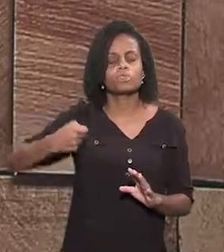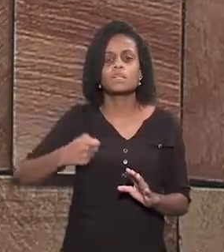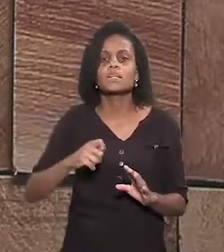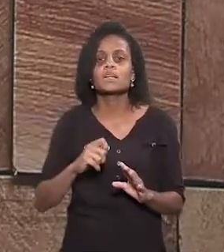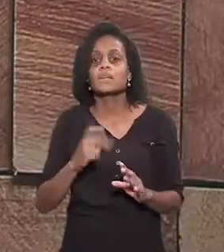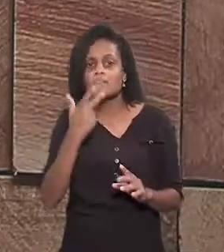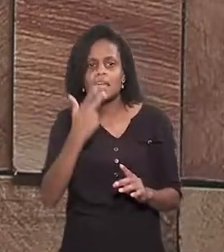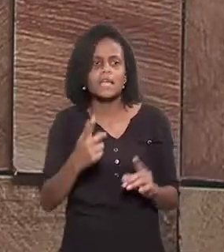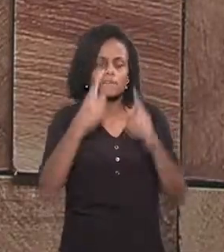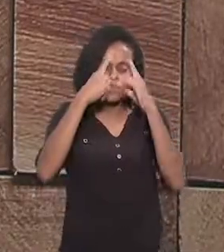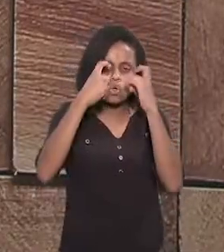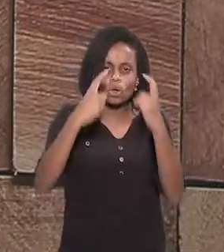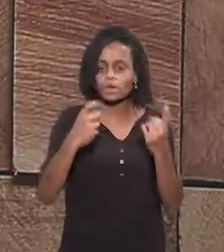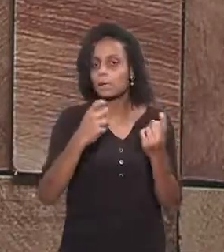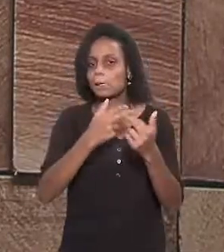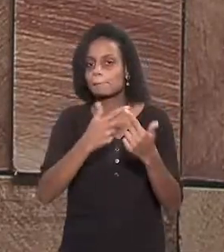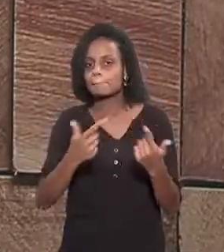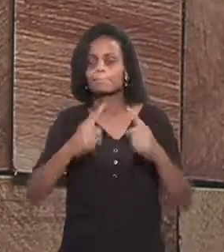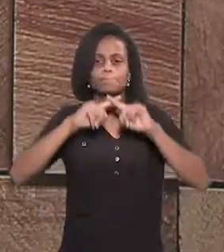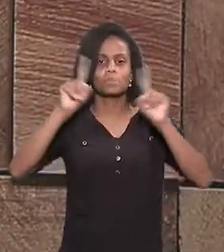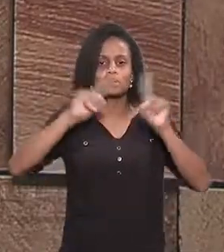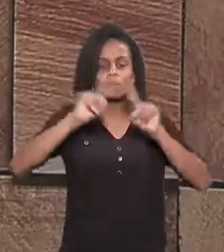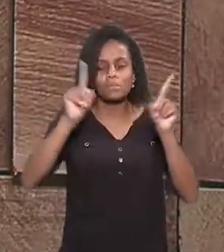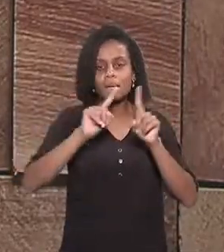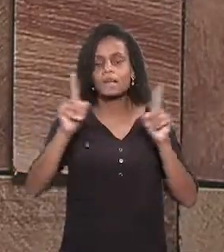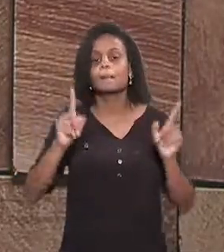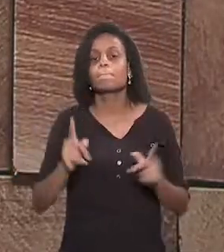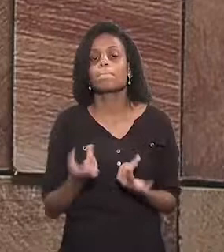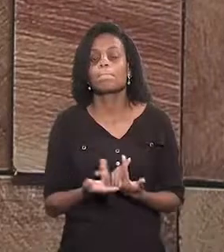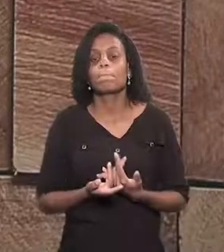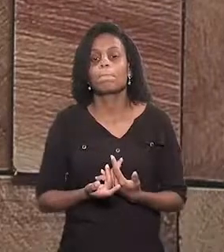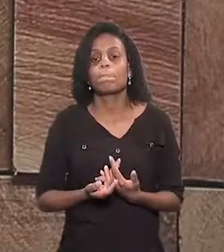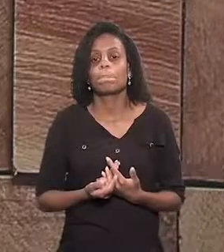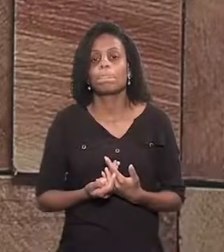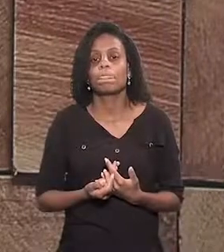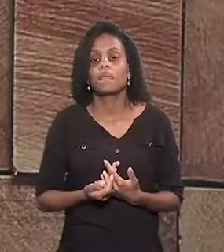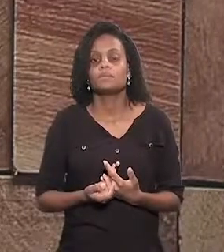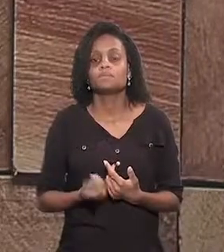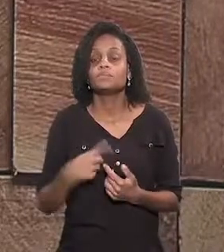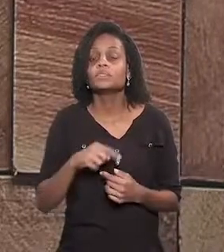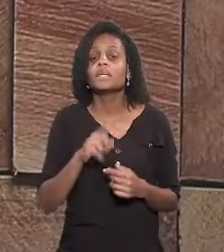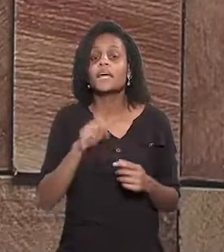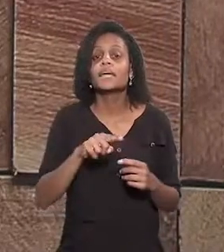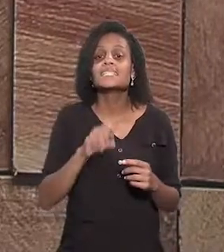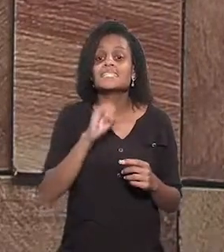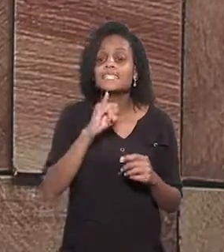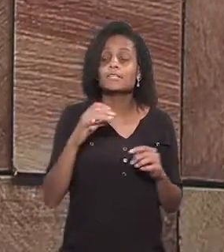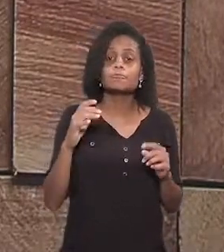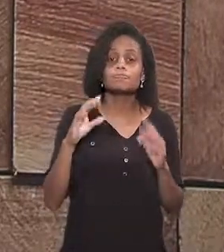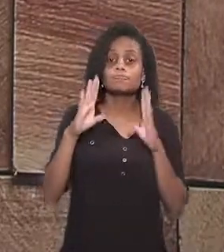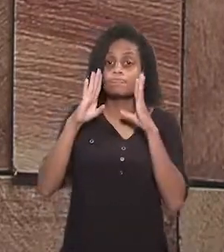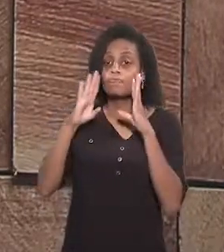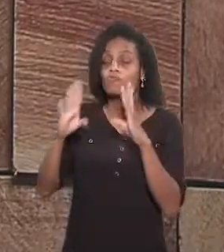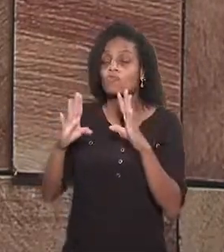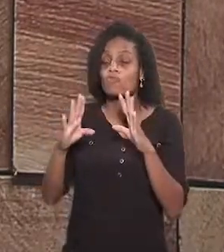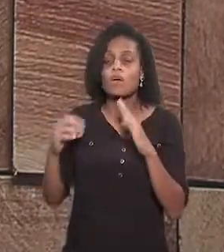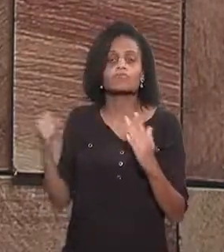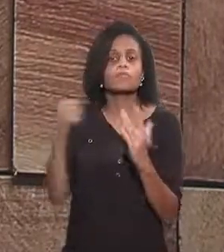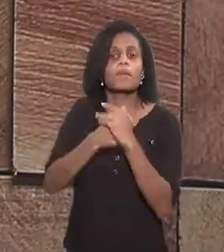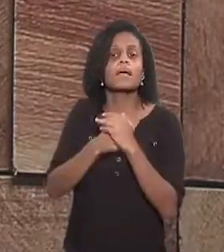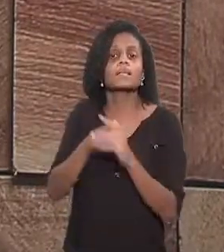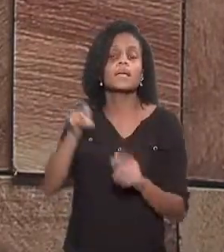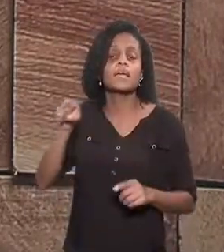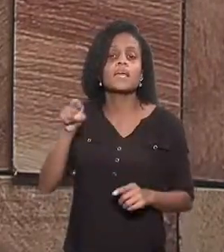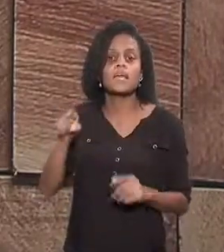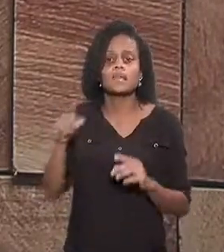infelizmente, sobre as situações de violência, a denunciar essas situações, quando ela está afetando diretamente também o morador,